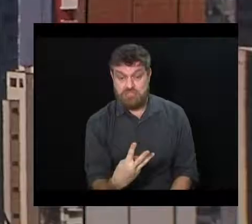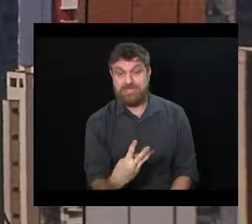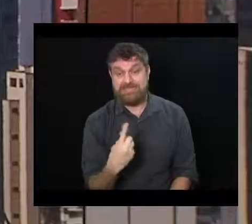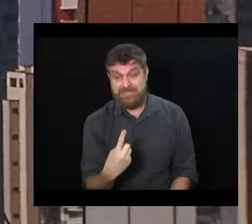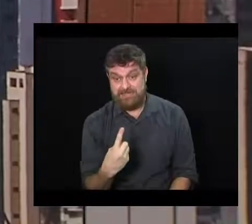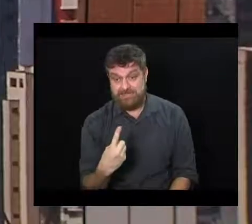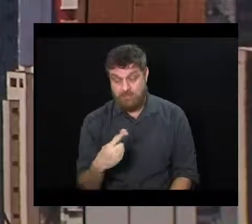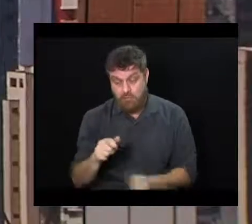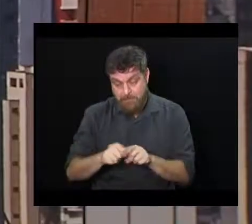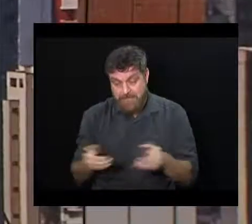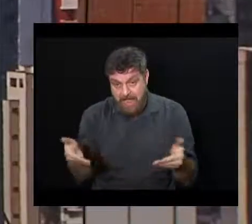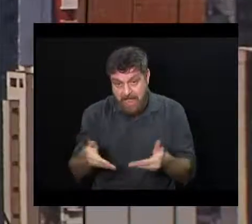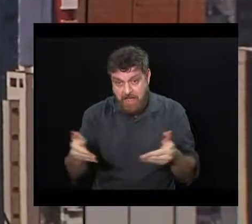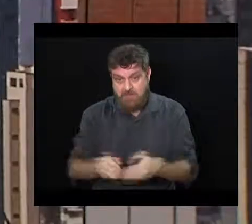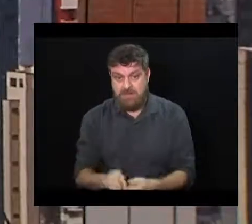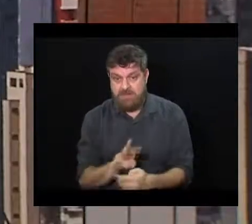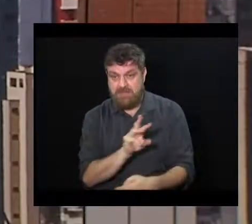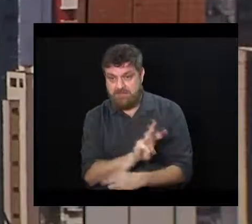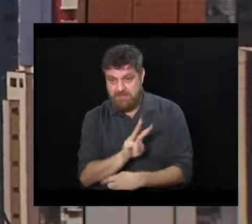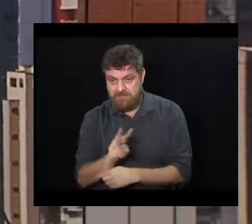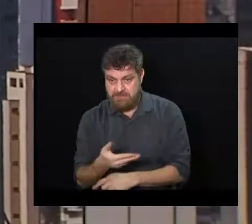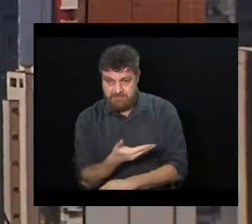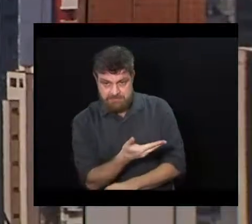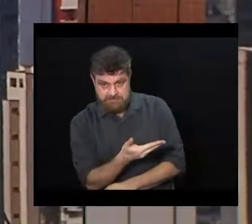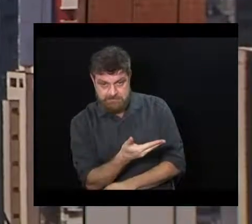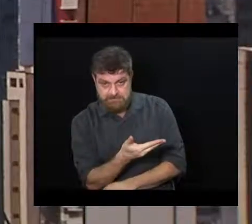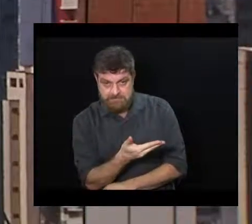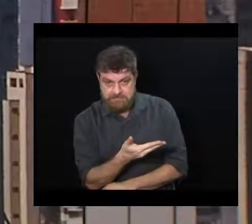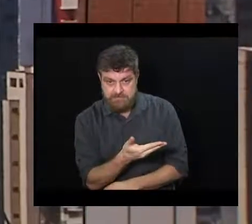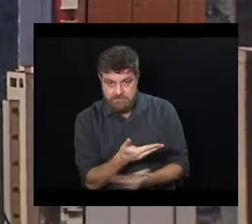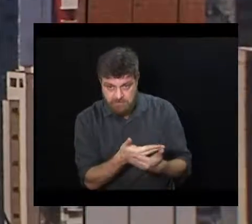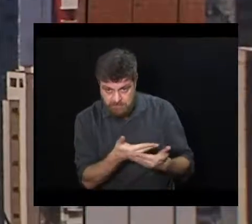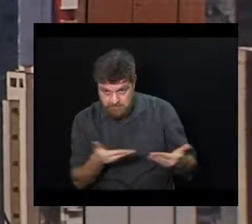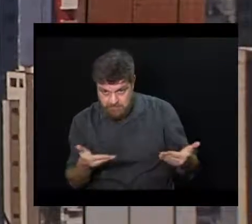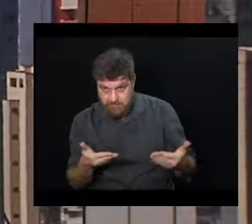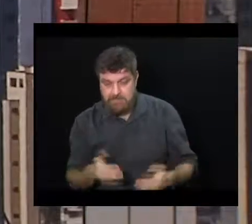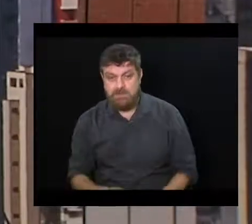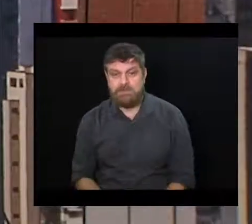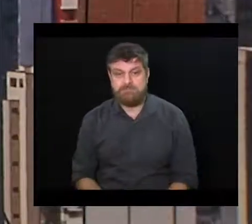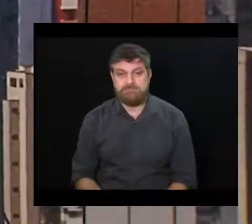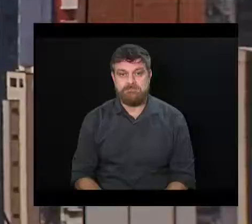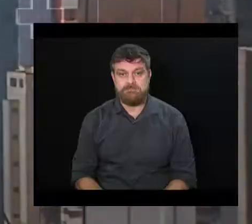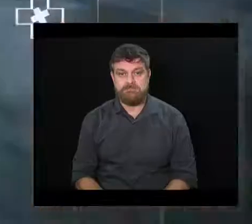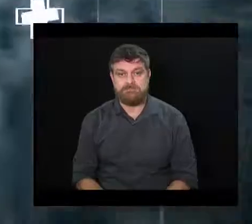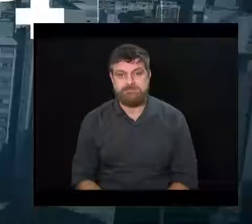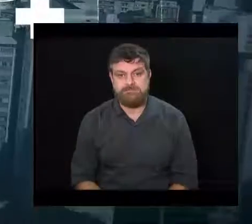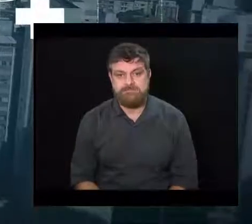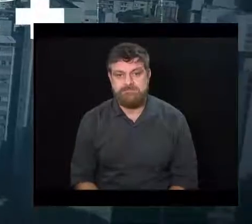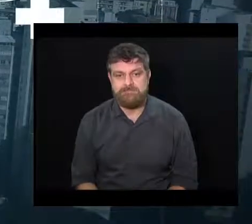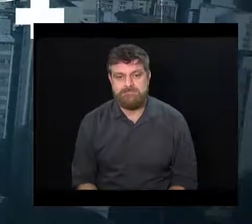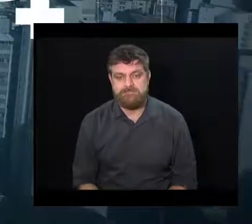mês no site que aparece aí na sua tela, o vunesp.com.br.